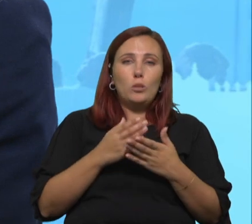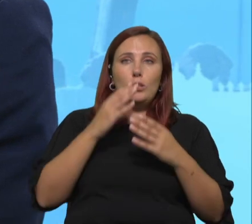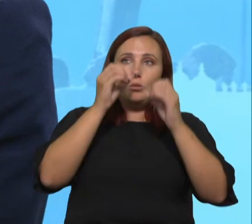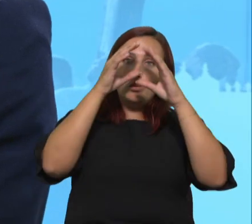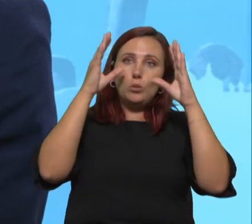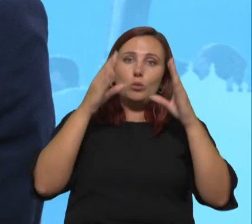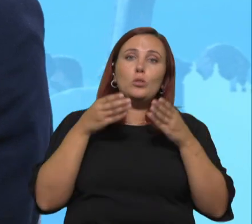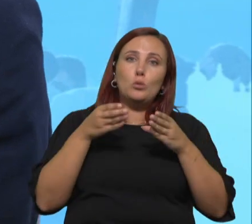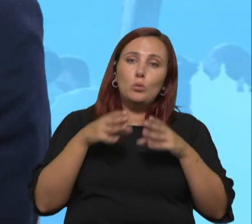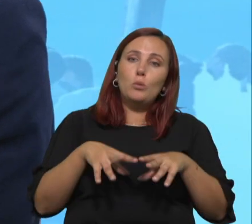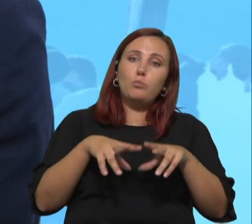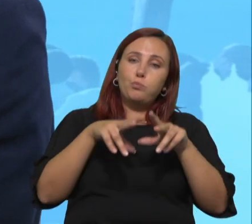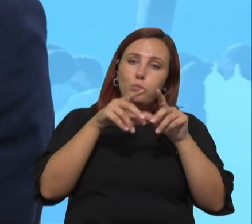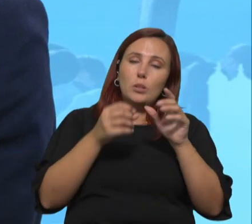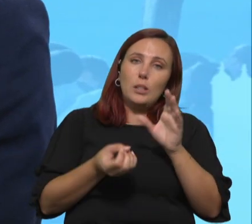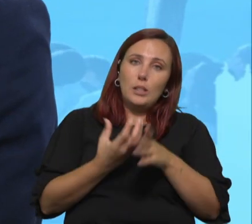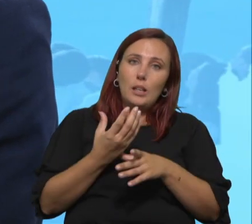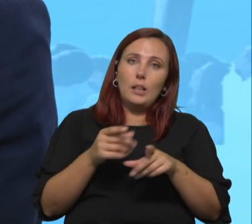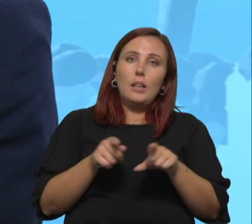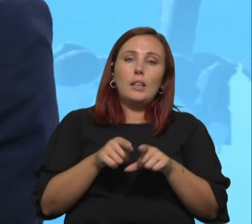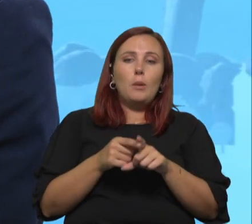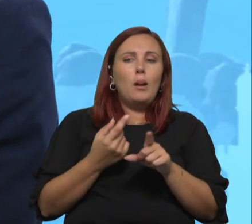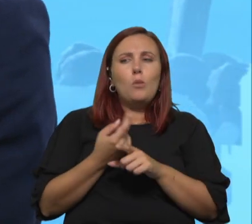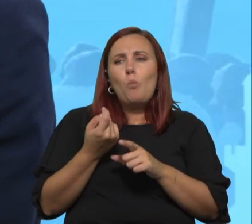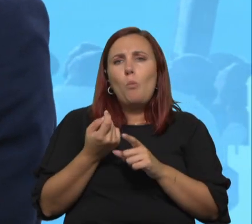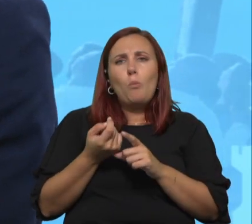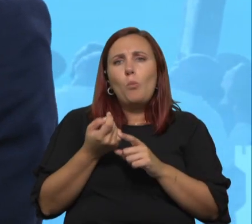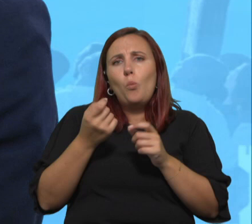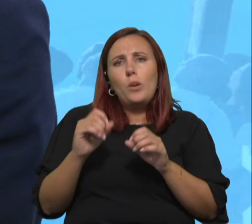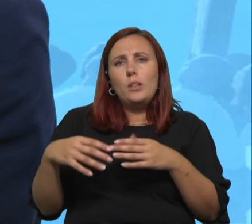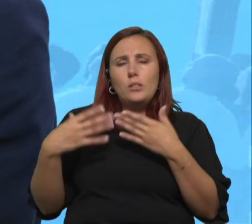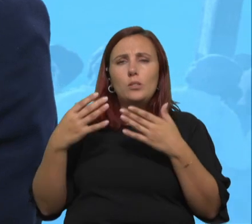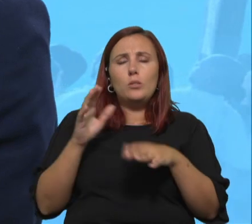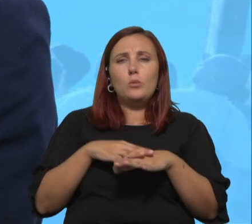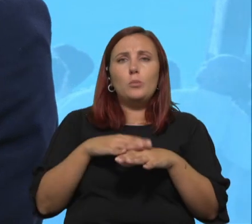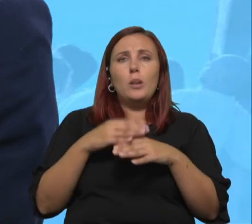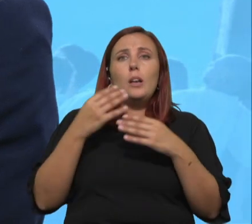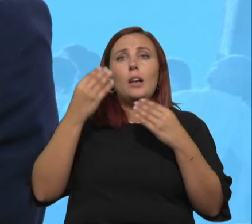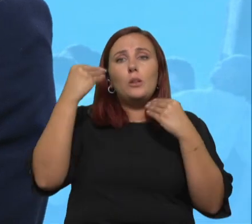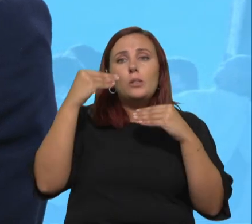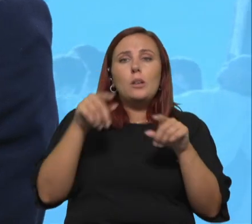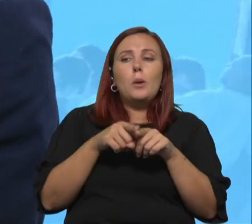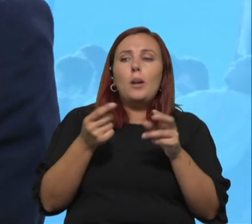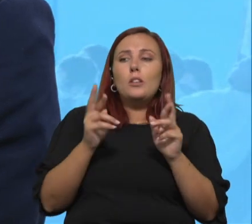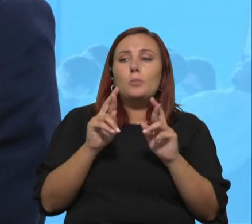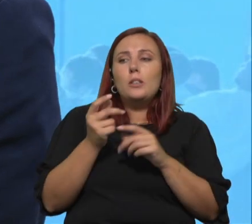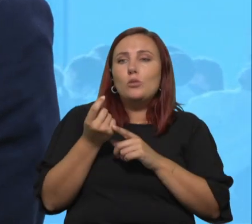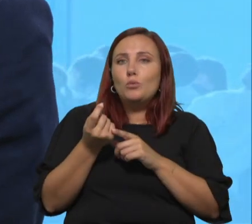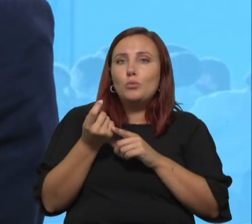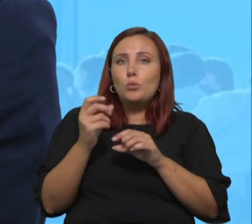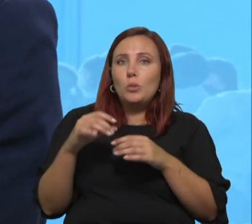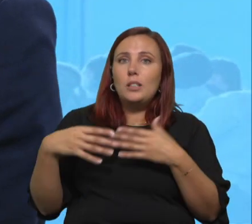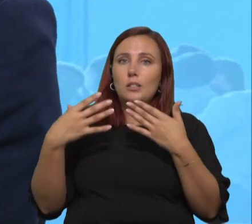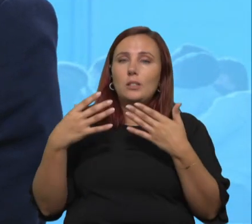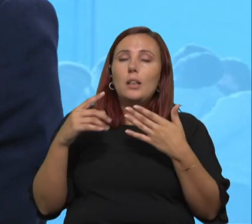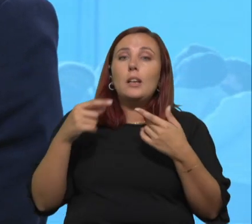sonhos. É uma semente de esperança, dizia a nota pastoral, não é? A educação há de ser uma semente de esperança. Sim, mas uma semente de esperança que